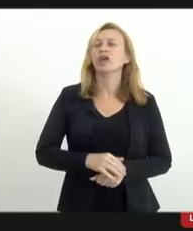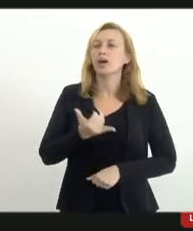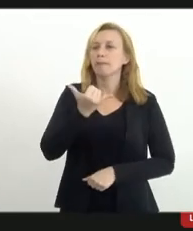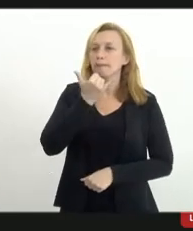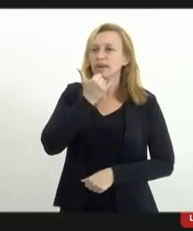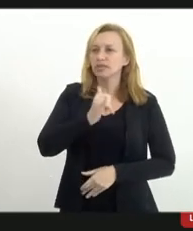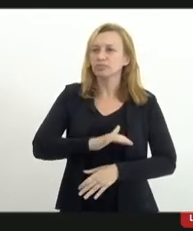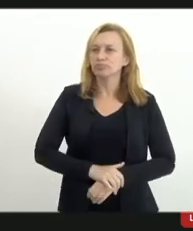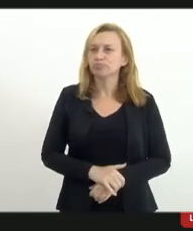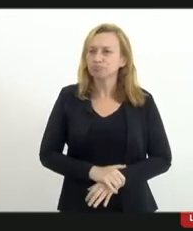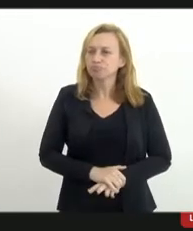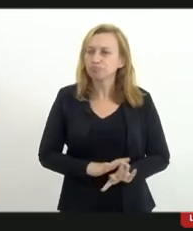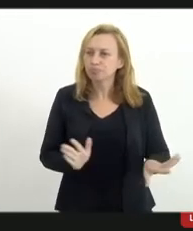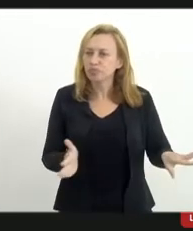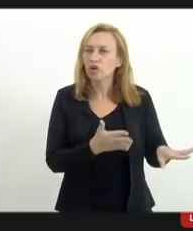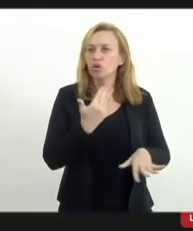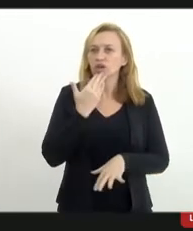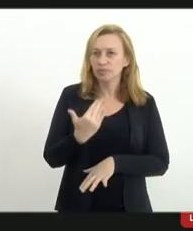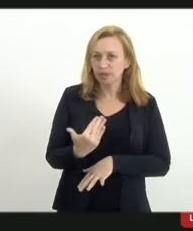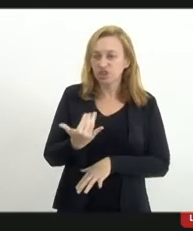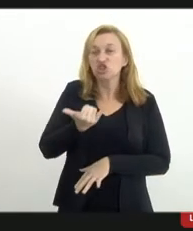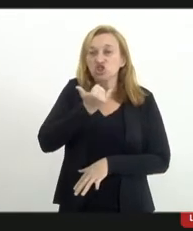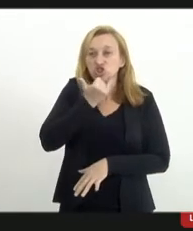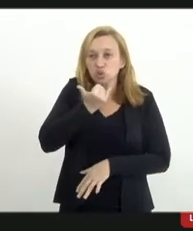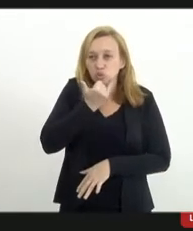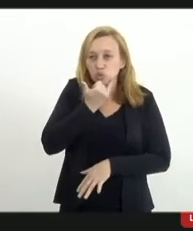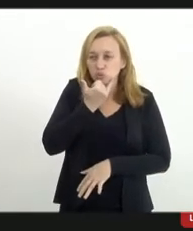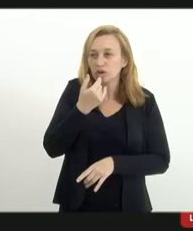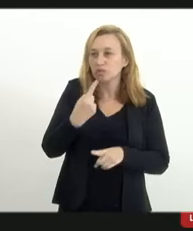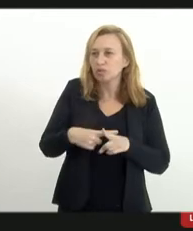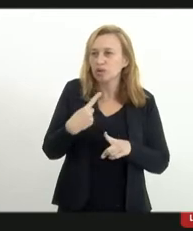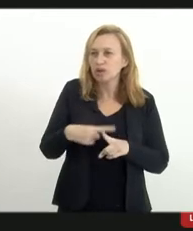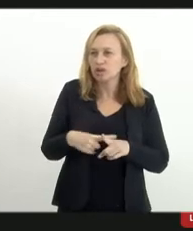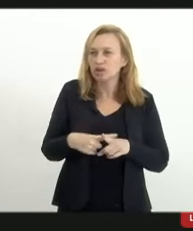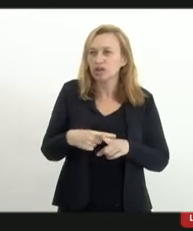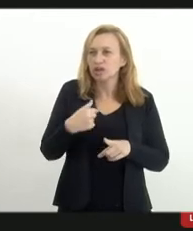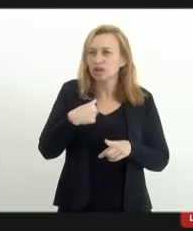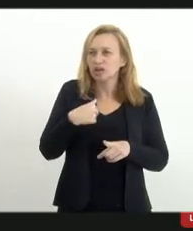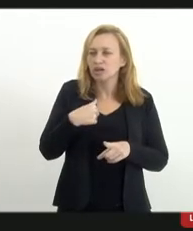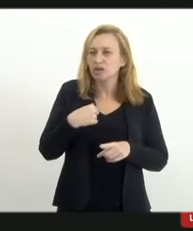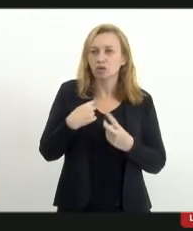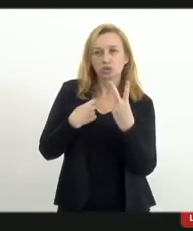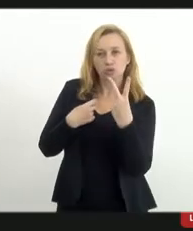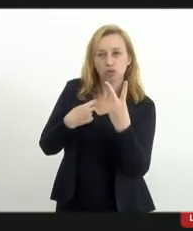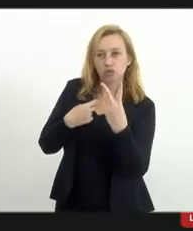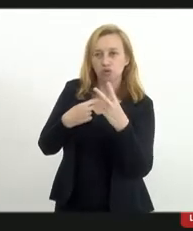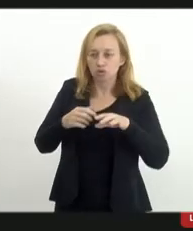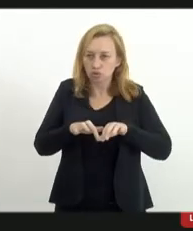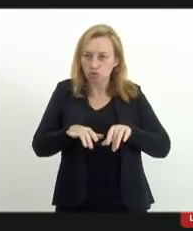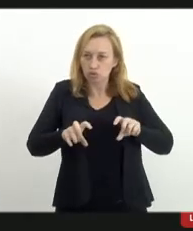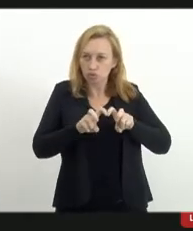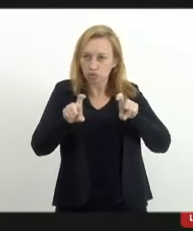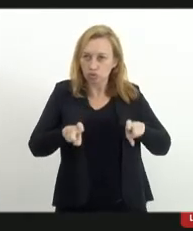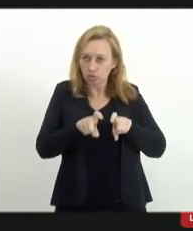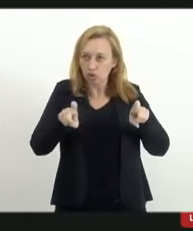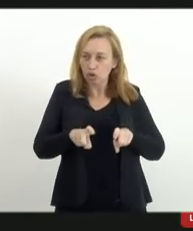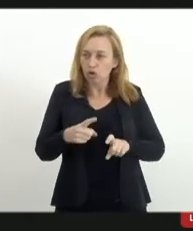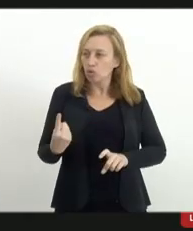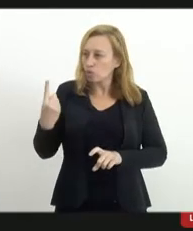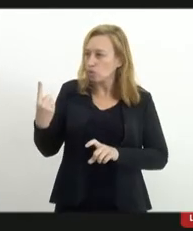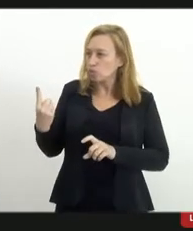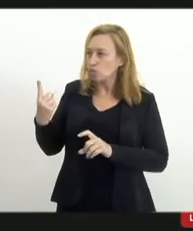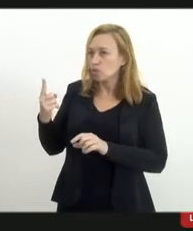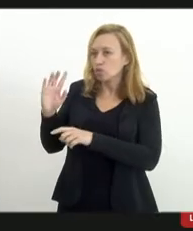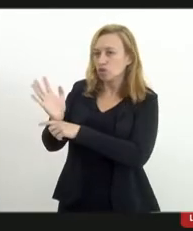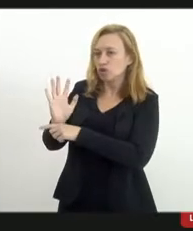Perdão, eu primeiro queria pedir desculpas, porque eu estou aqui com dois computadores. Um eu tenho vídeo e o outro eu